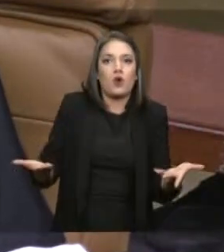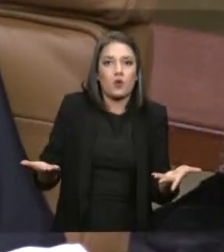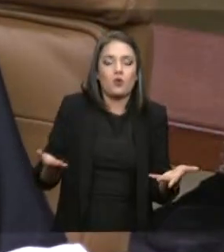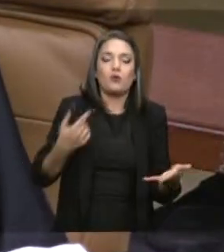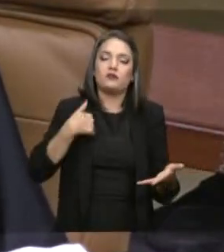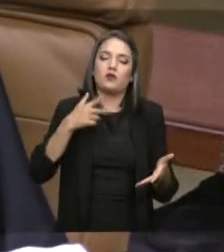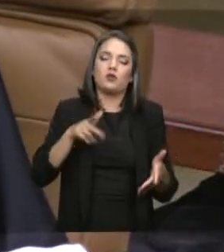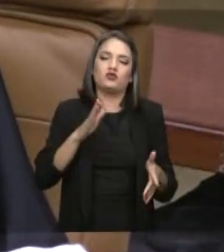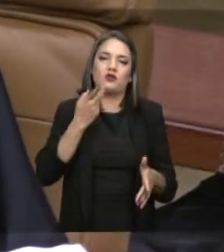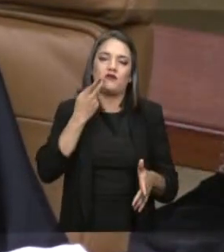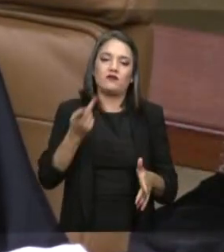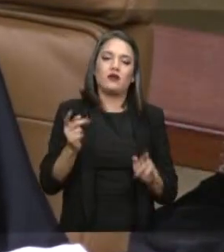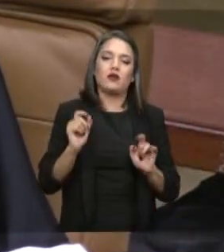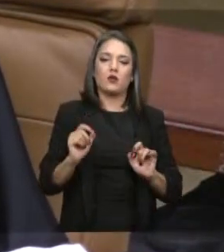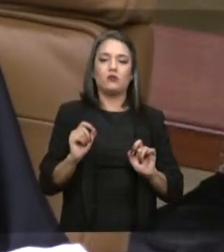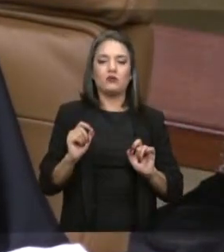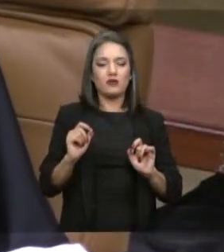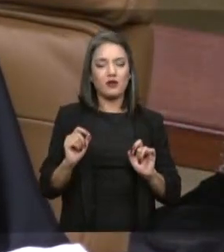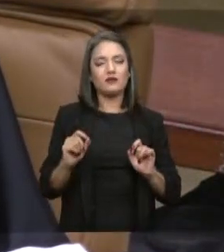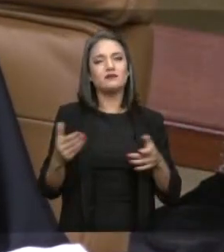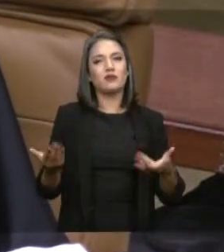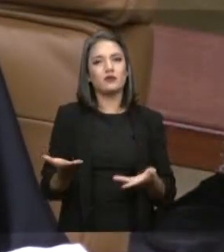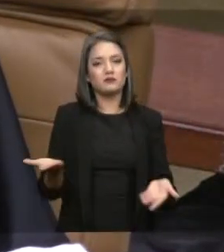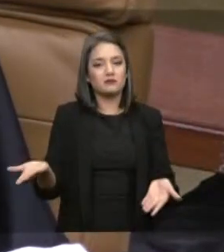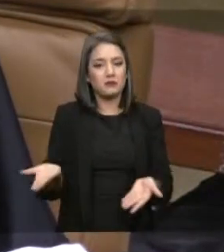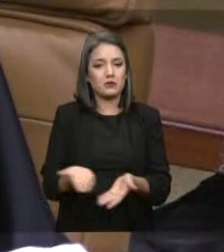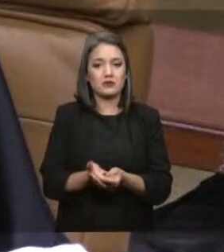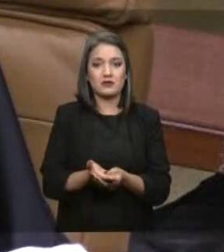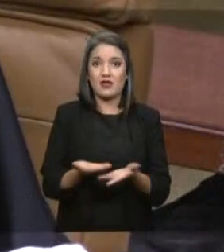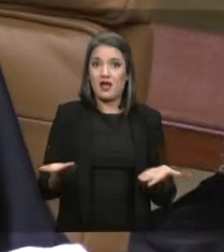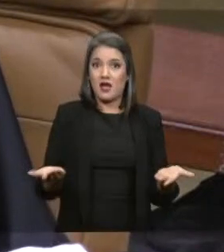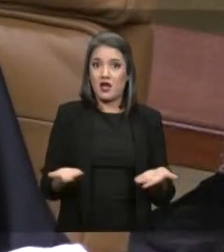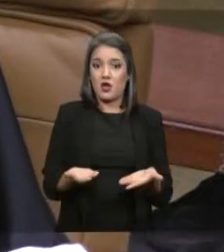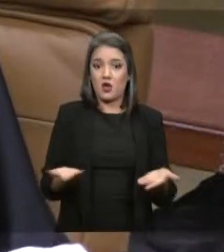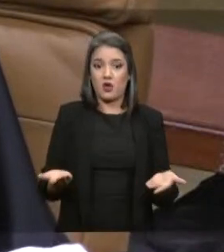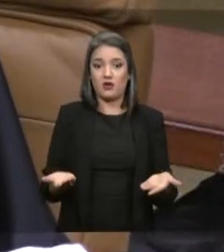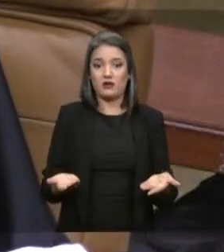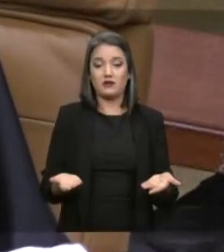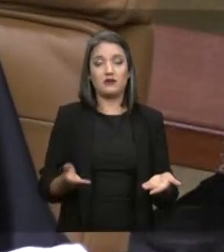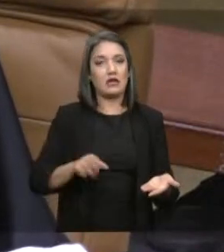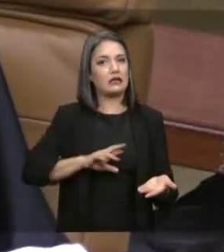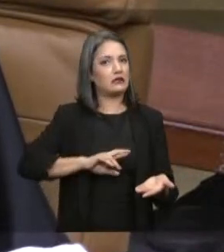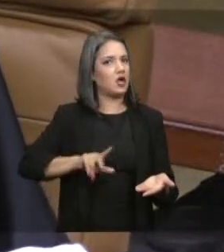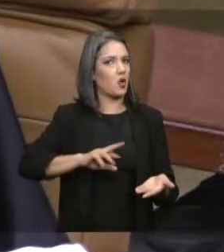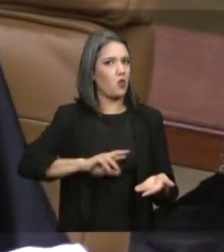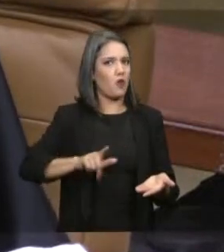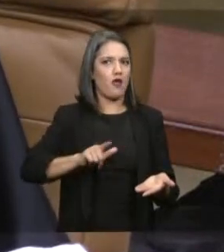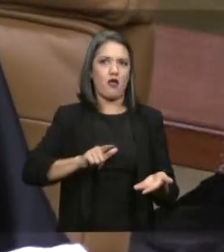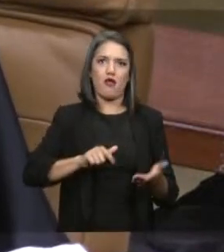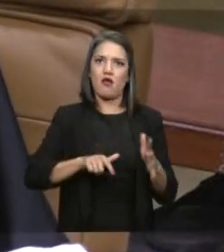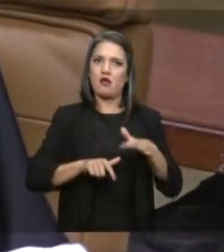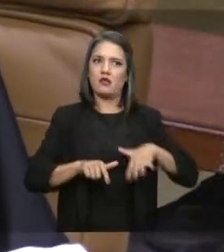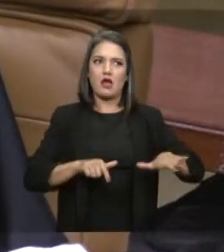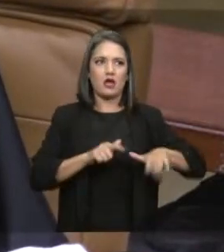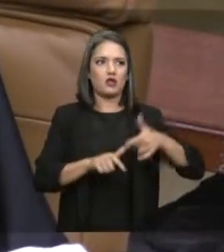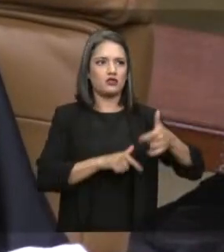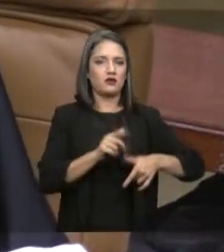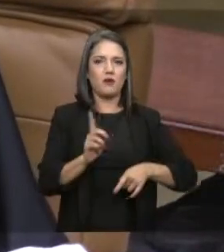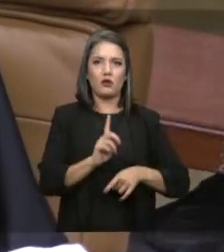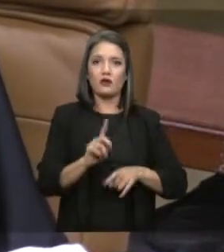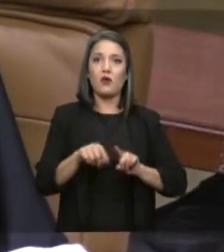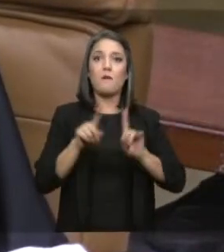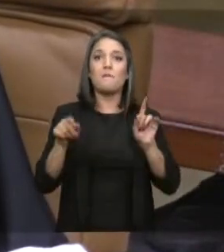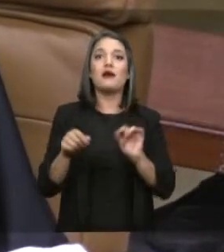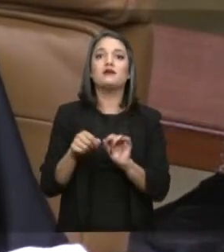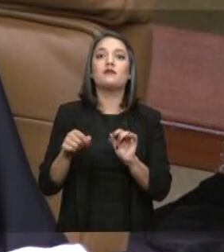entendo que objeto da apresentação não trata de matéria trabalhista mas sim implementar